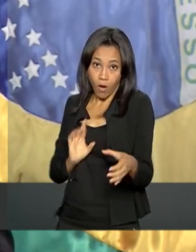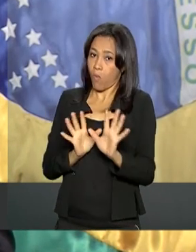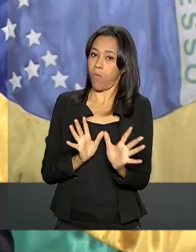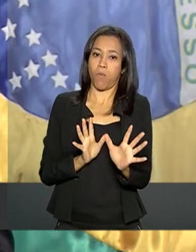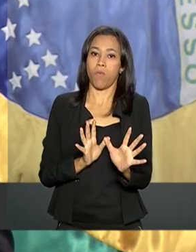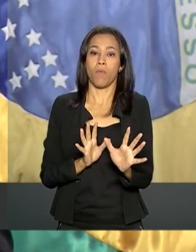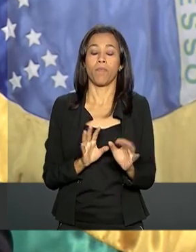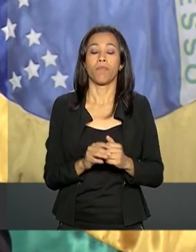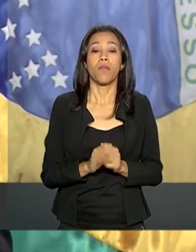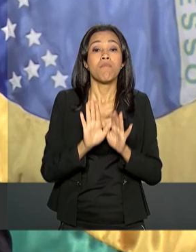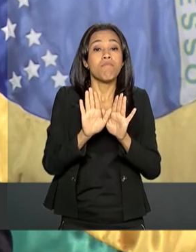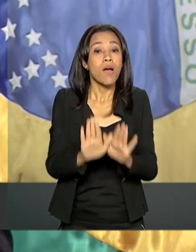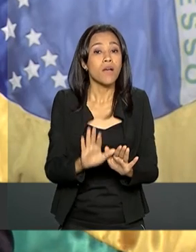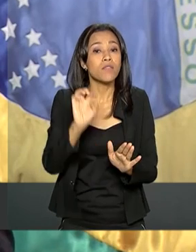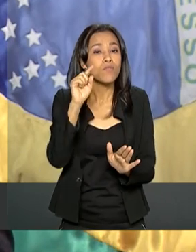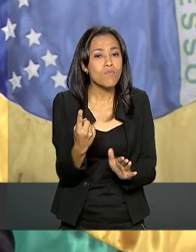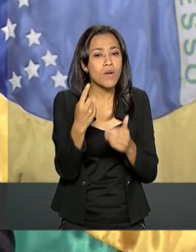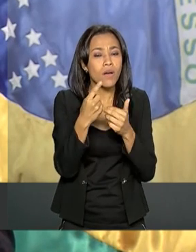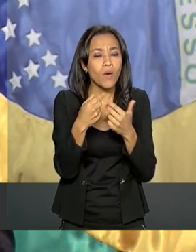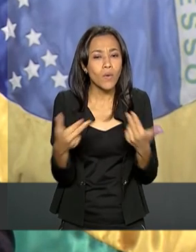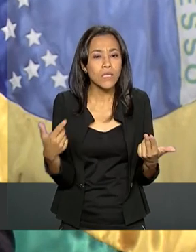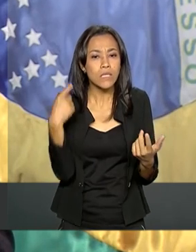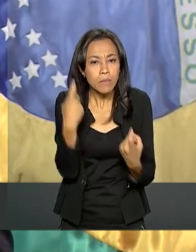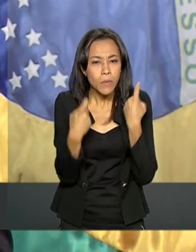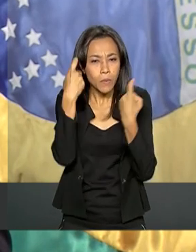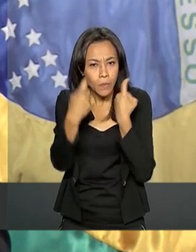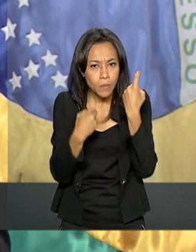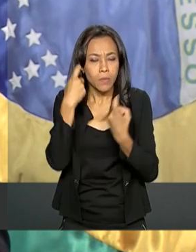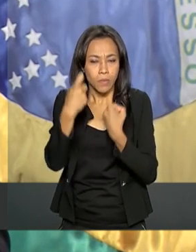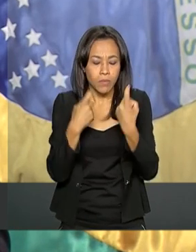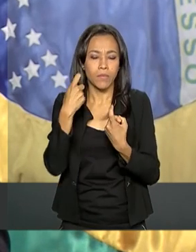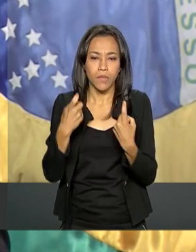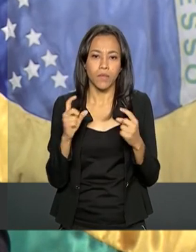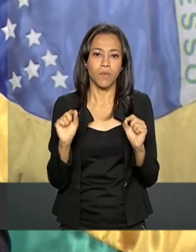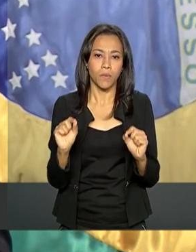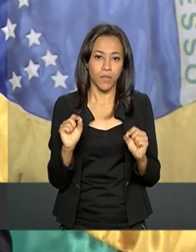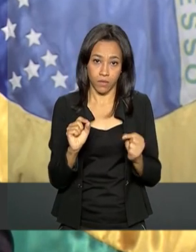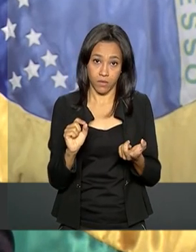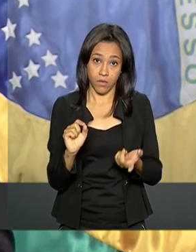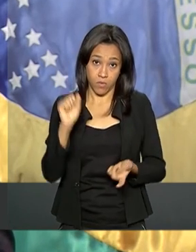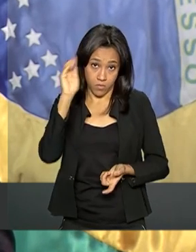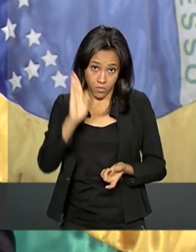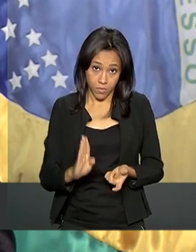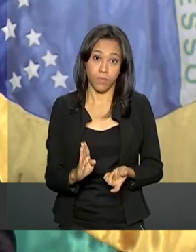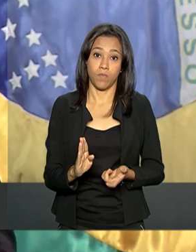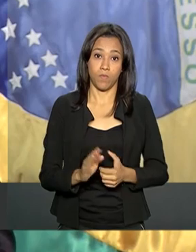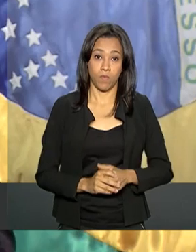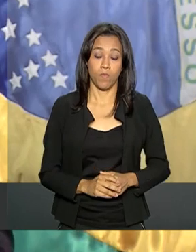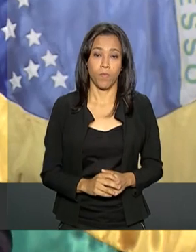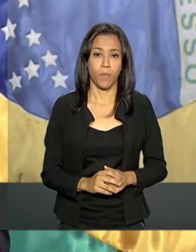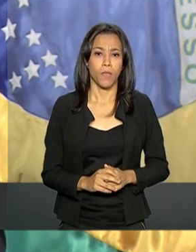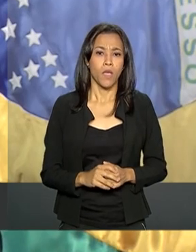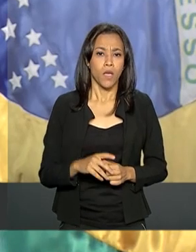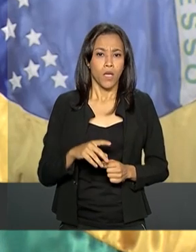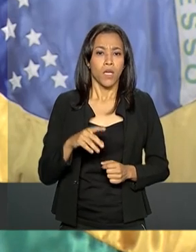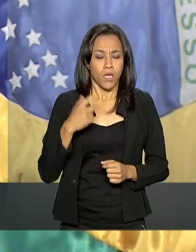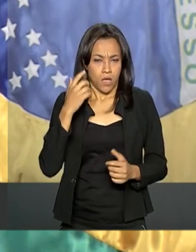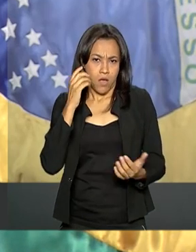questão que preocupa todos aqueles que têm conhecimento realmente do Brasil, onde